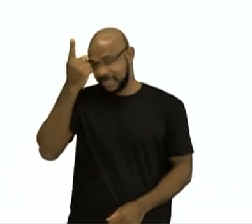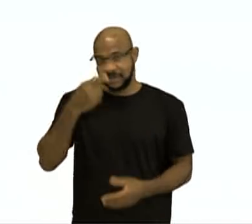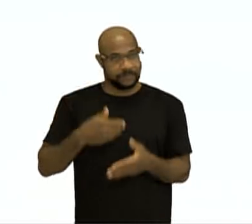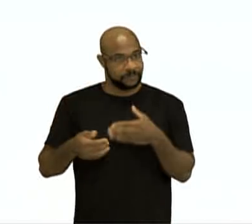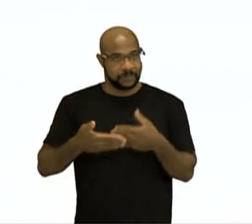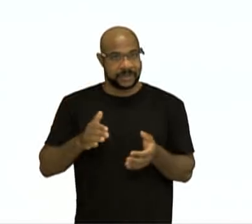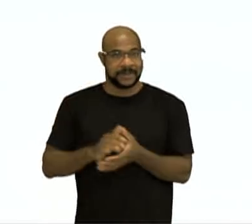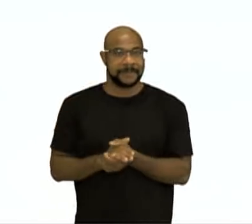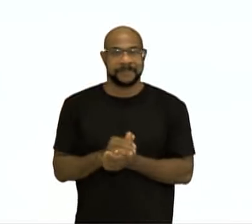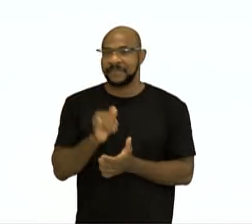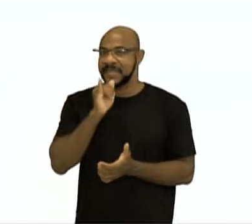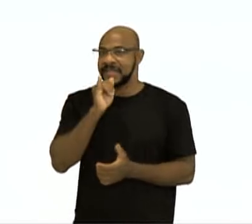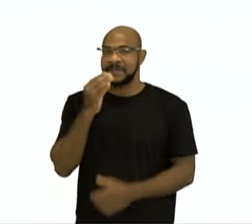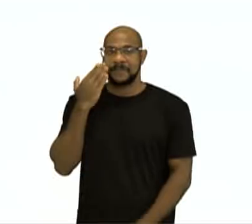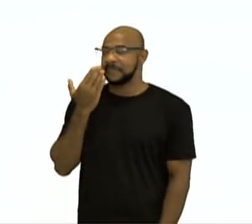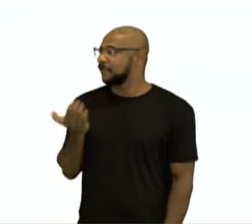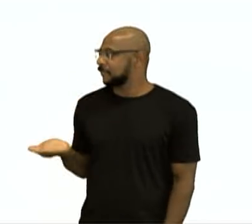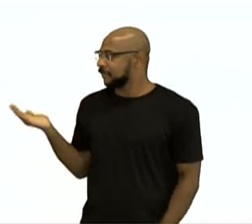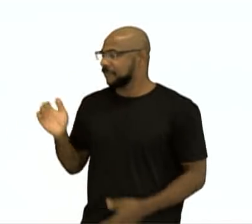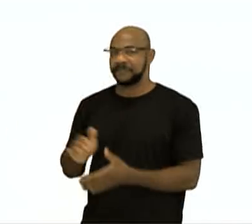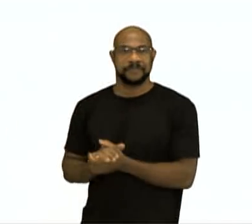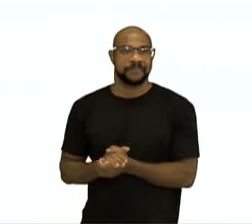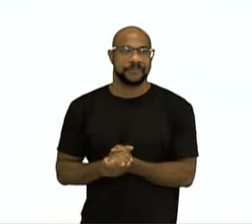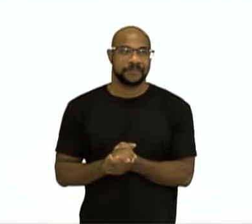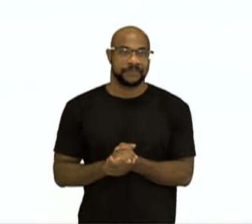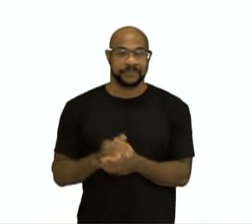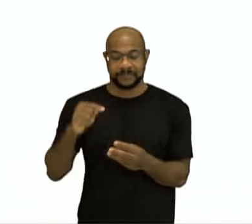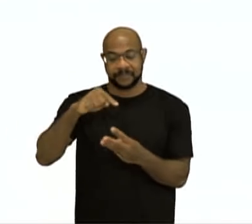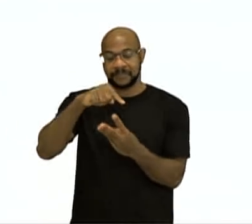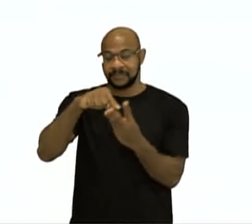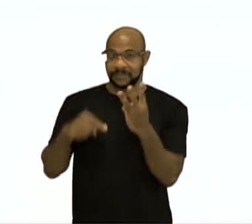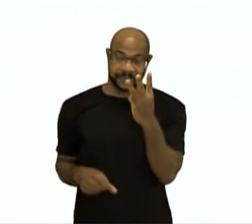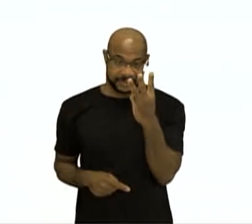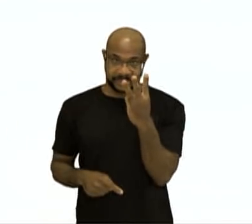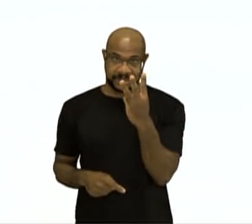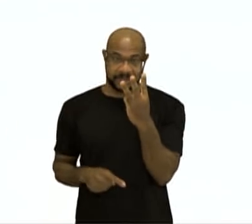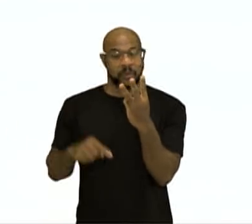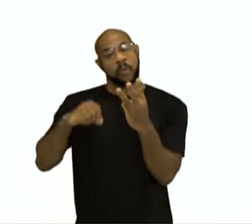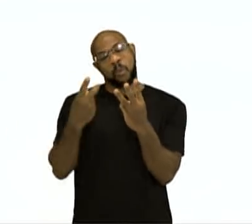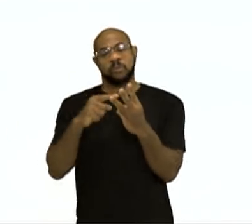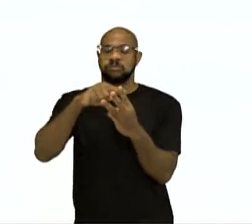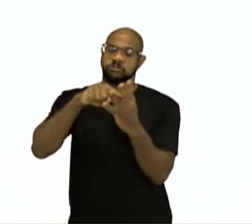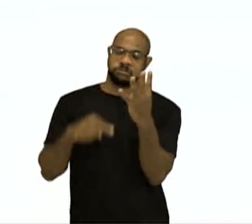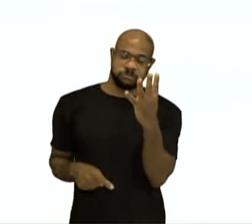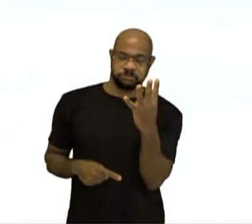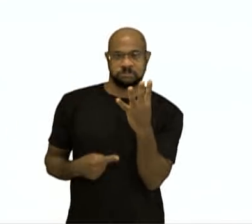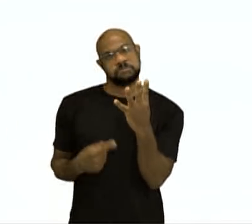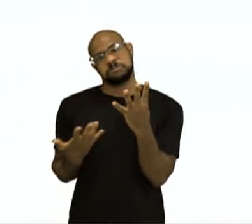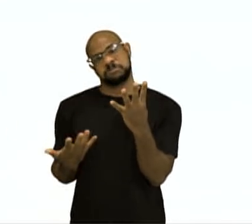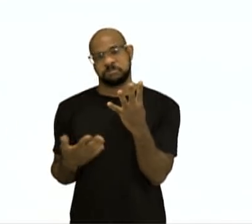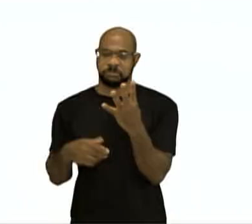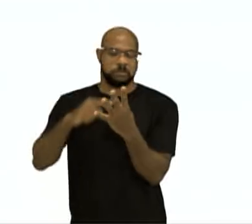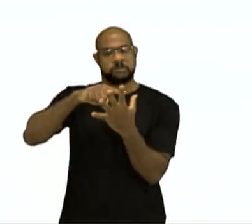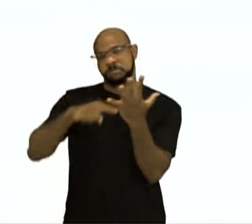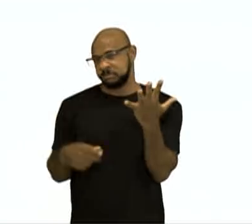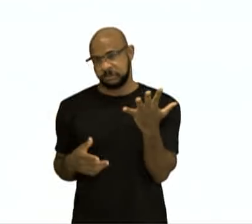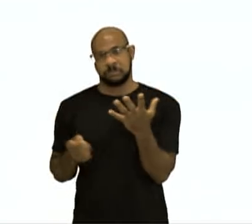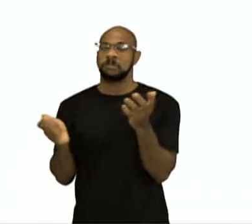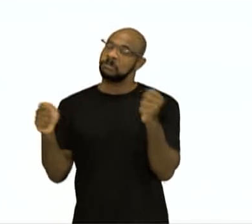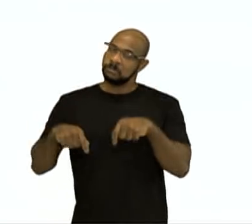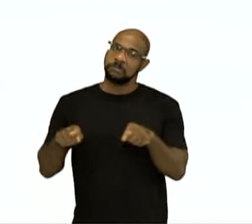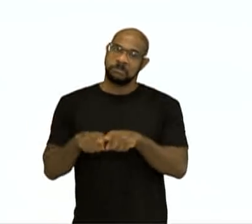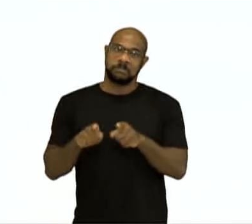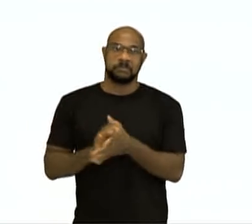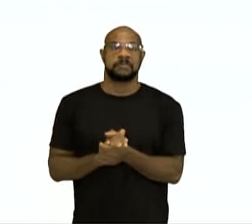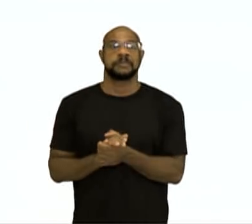teve. Então, no mínimo, são 3 quadros e você vai utilizar diálogos, tá?